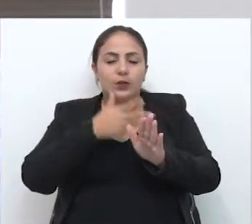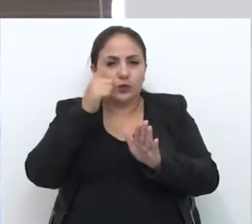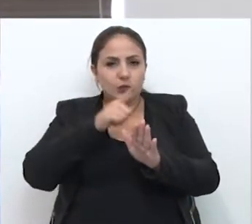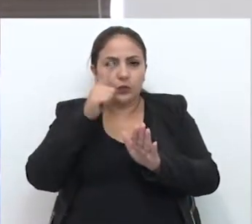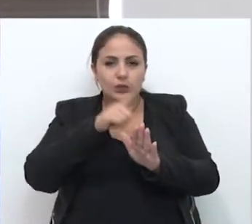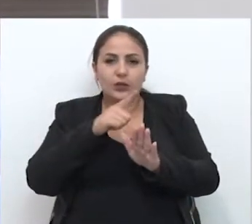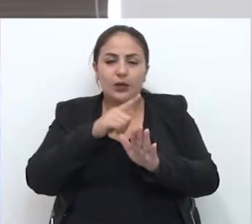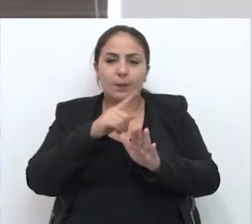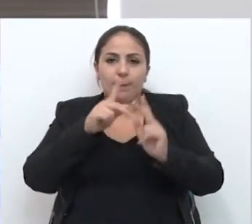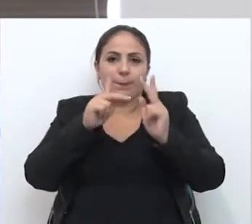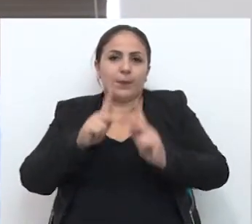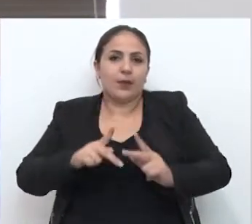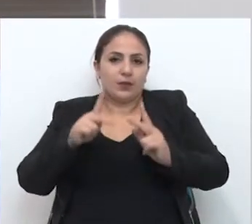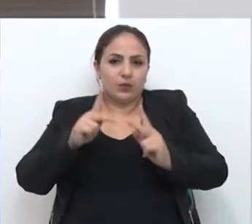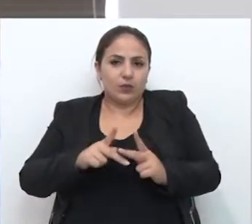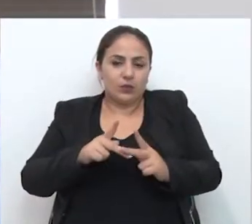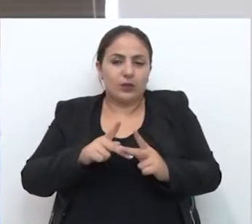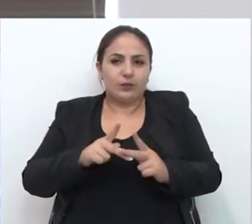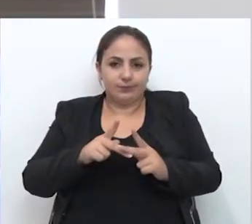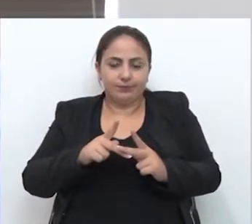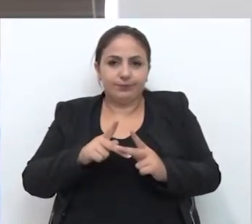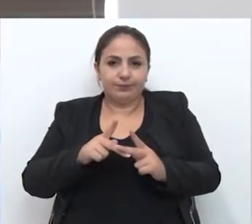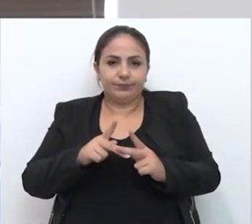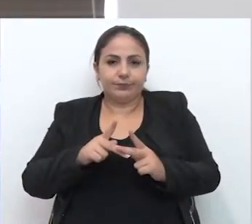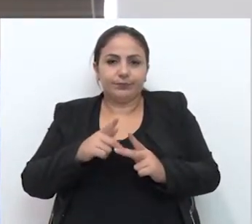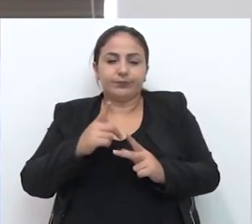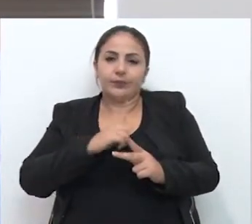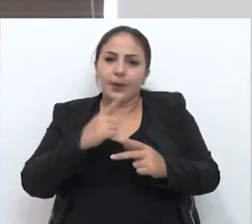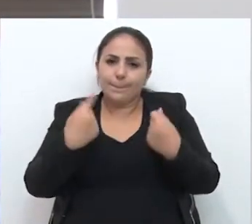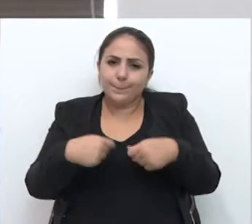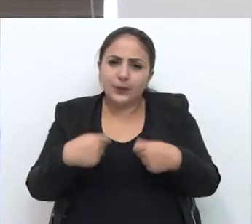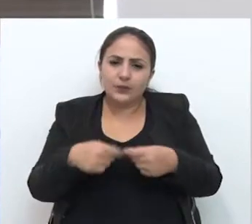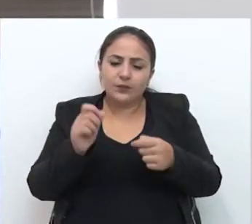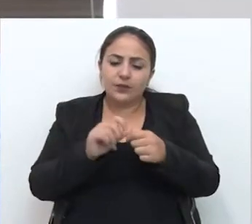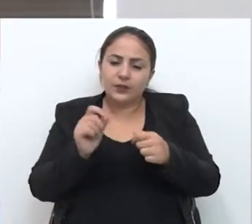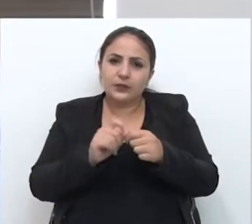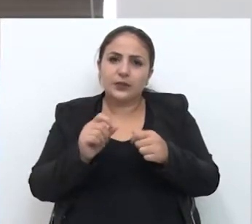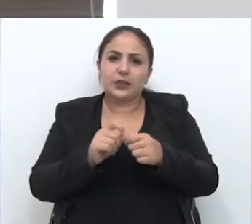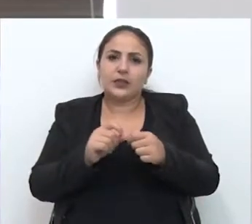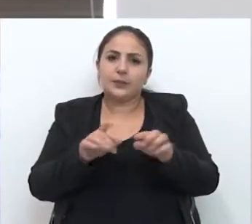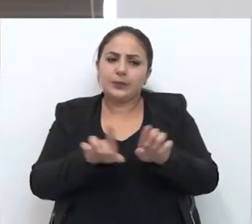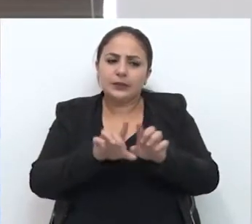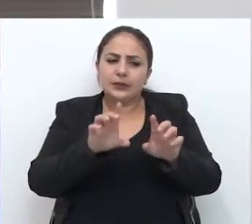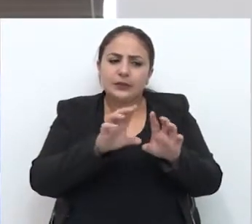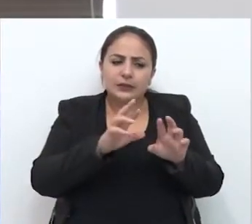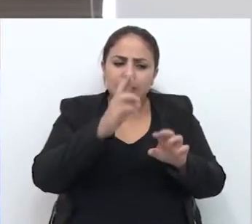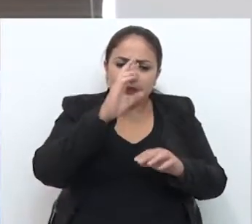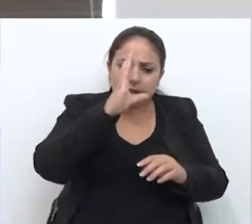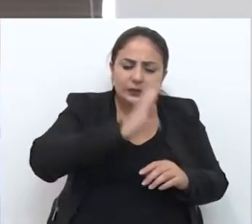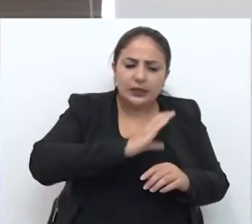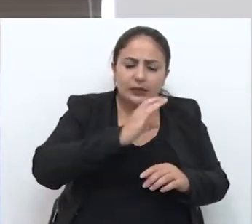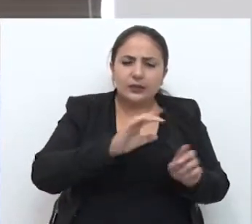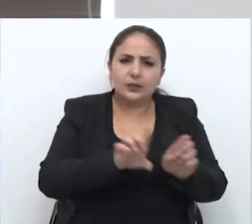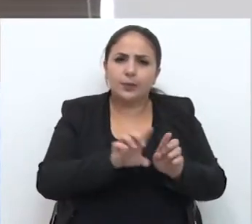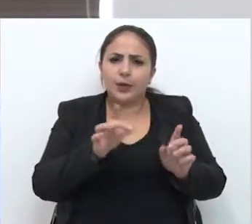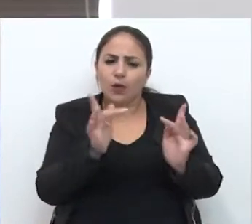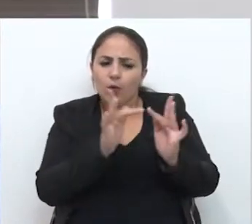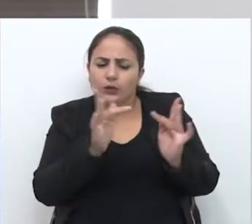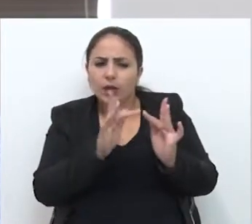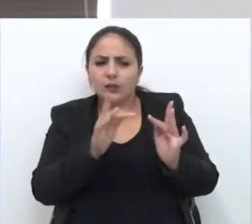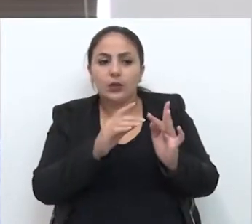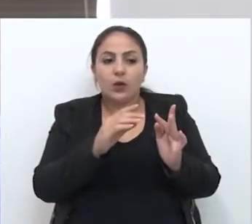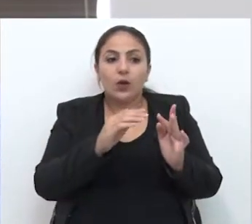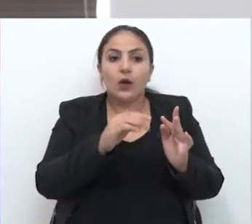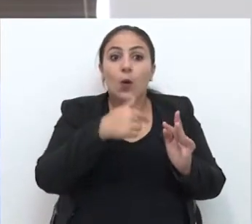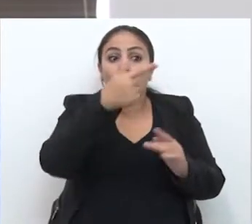nós, aquelas pessoas, aqueles descendentes que estão precisando fazer dupla cidadania, que estão podendo fazer contatos, podendo